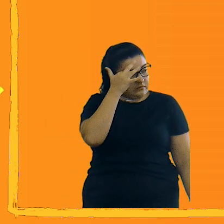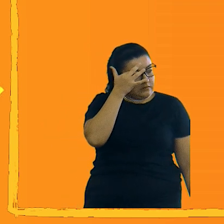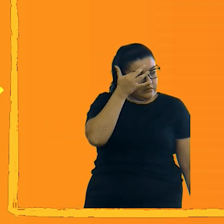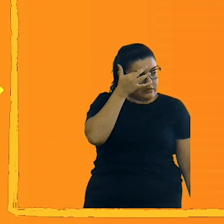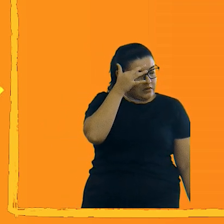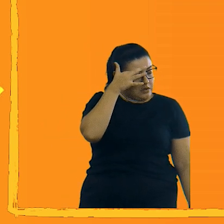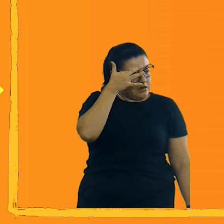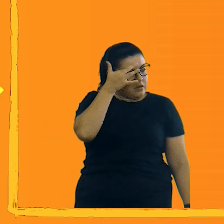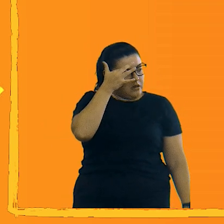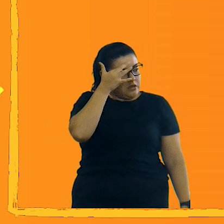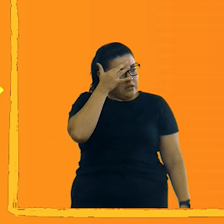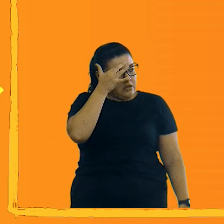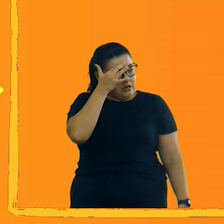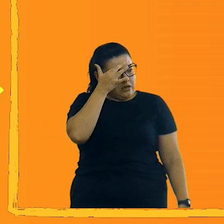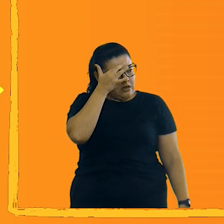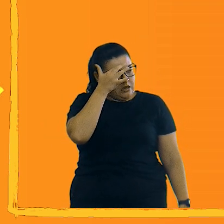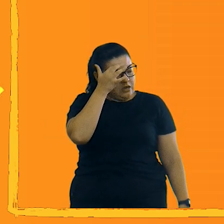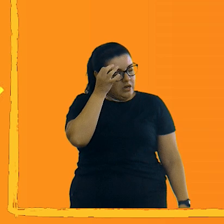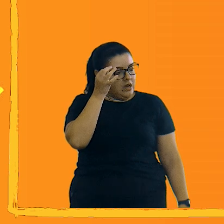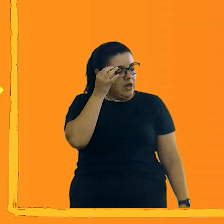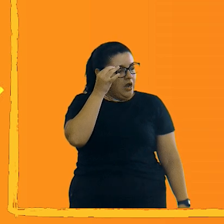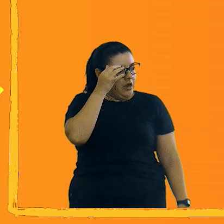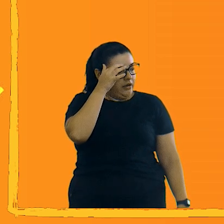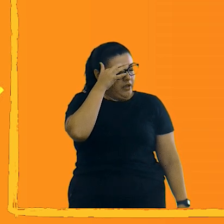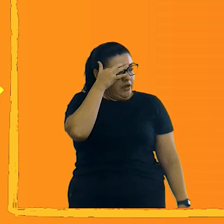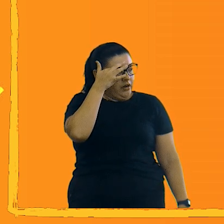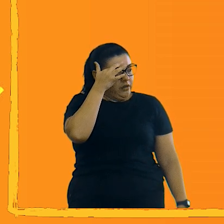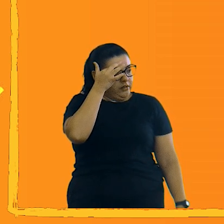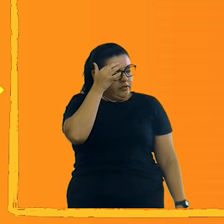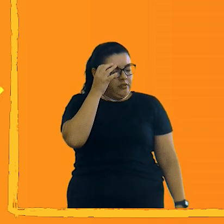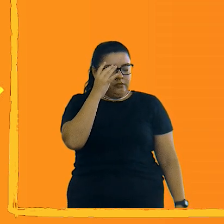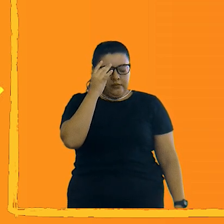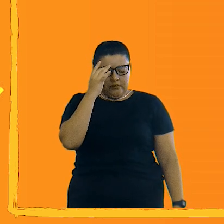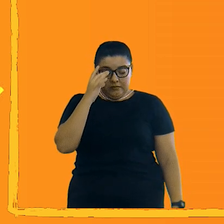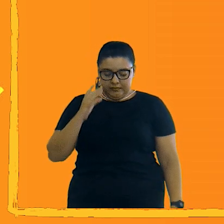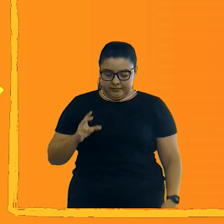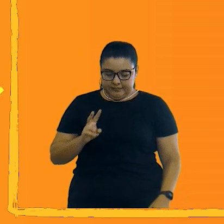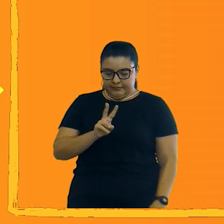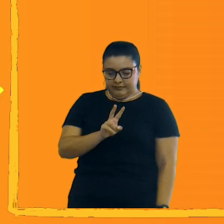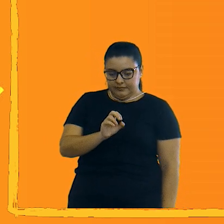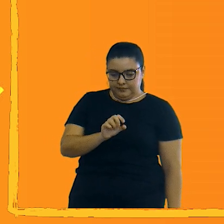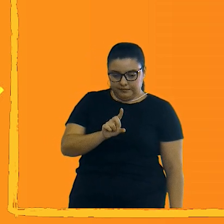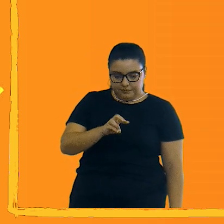grifa pergunta pessoal volume pode ser